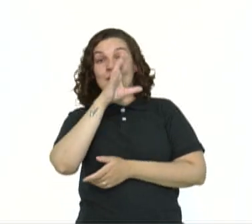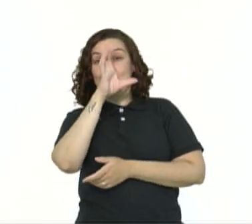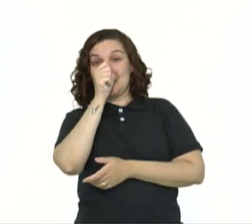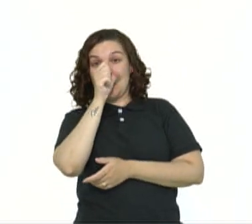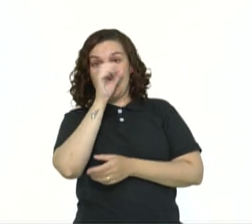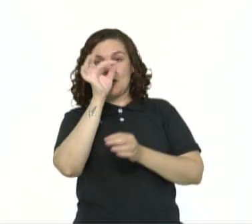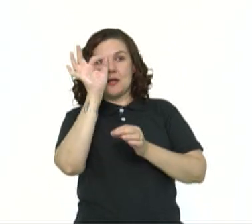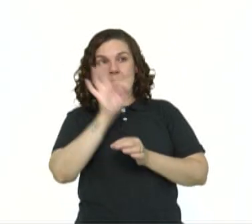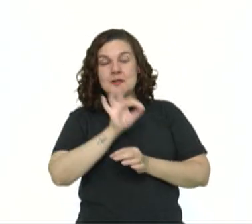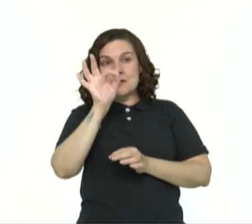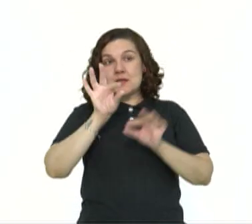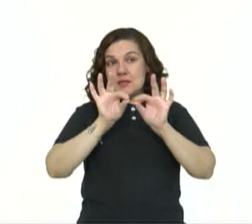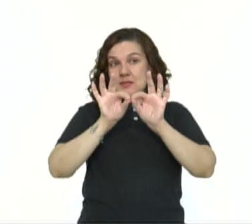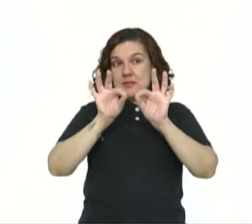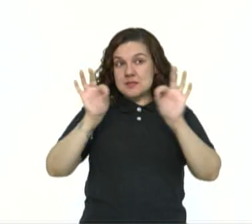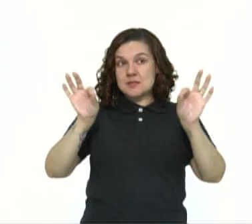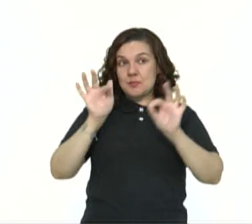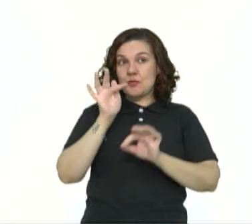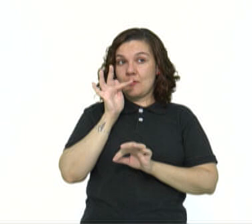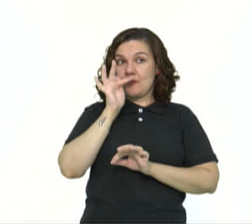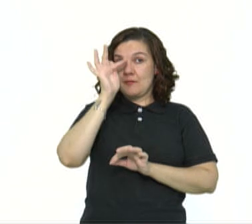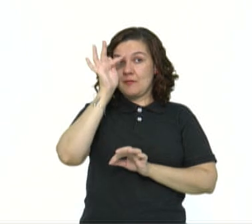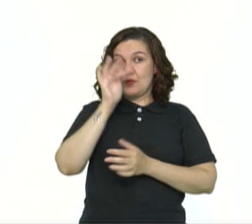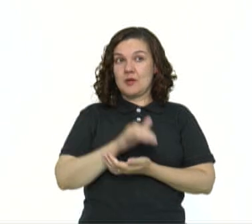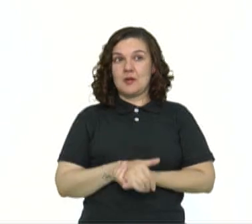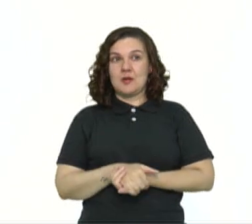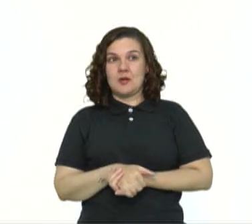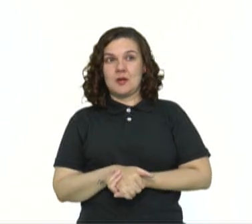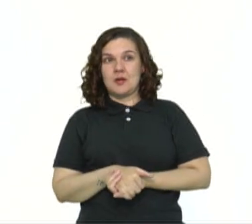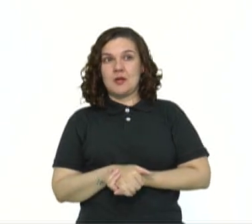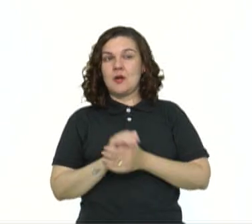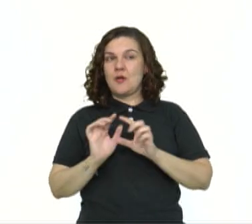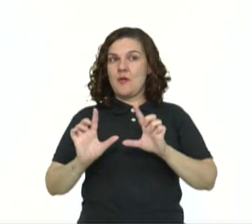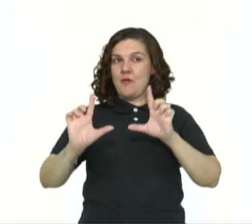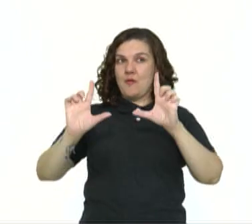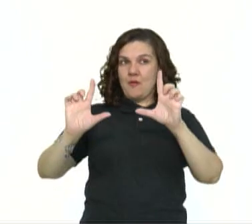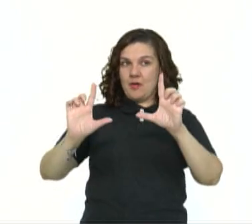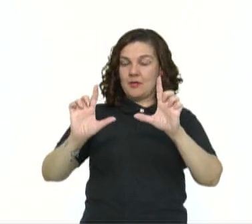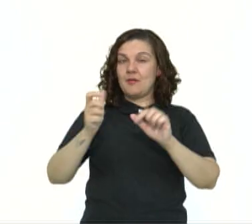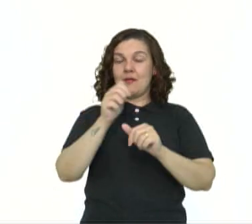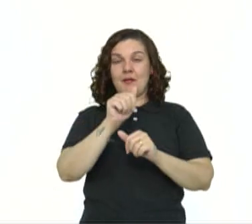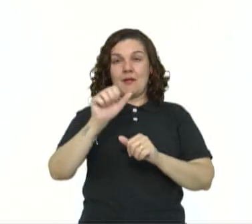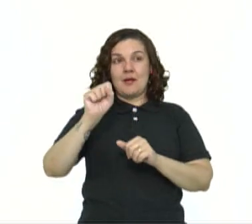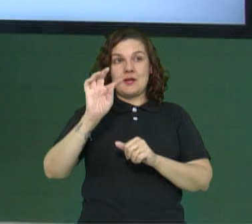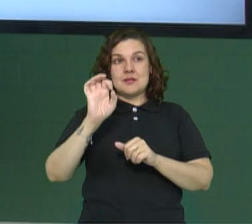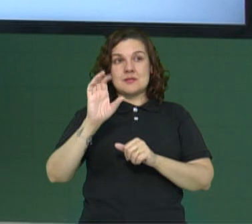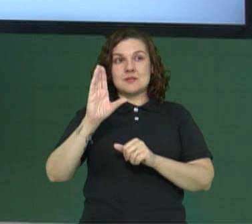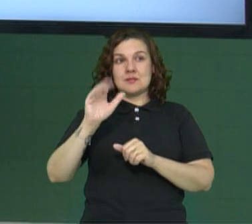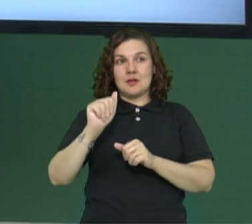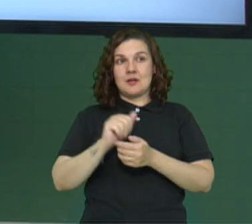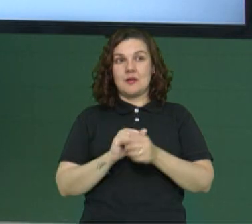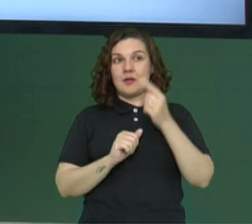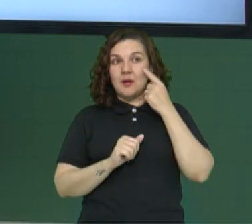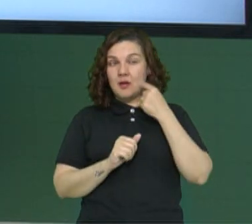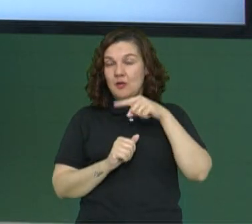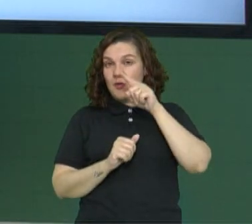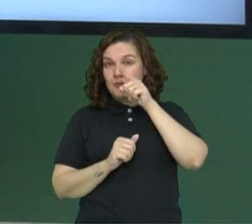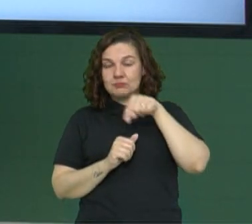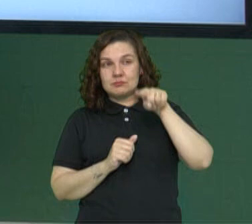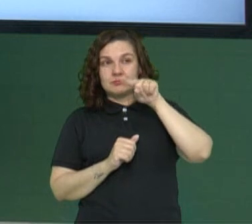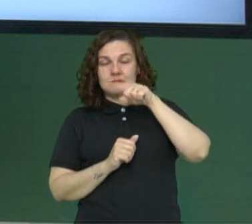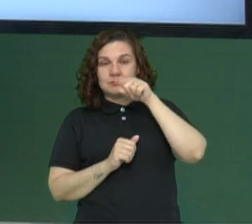e desenho simples de flor no estilo 4 astecas. Então, vocês podem observar que são as